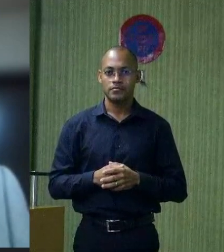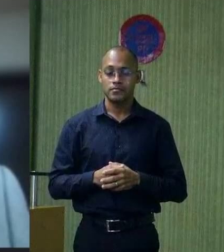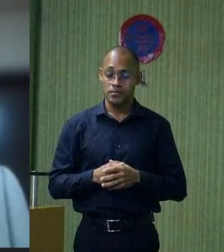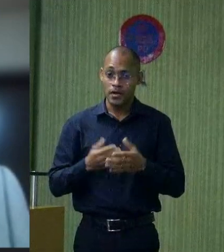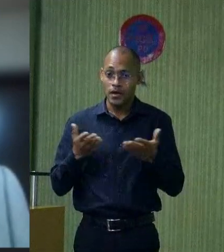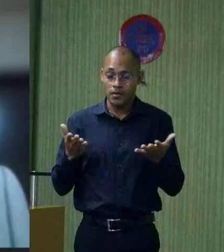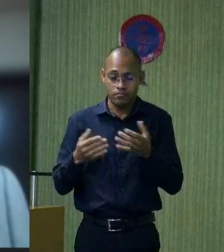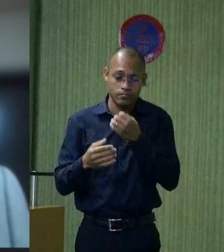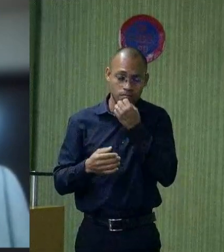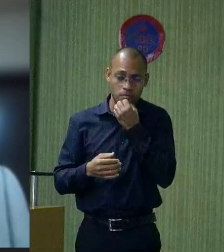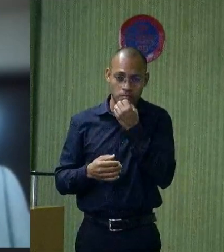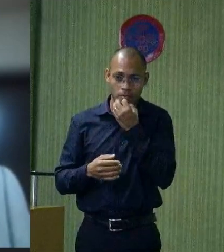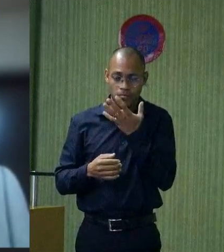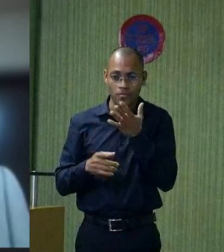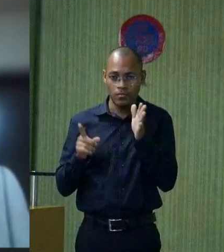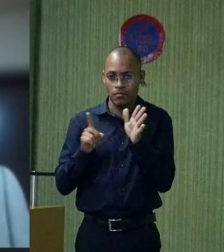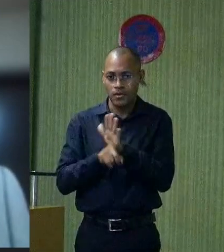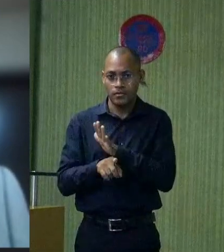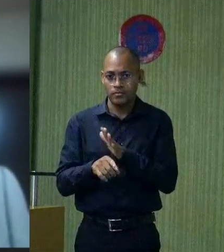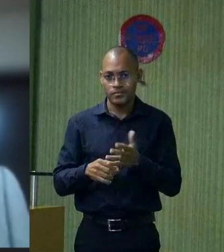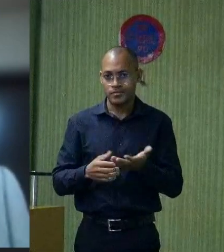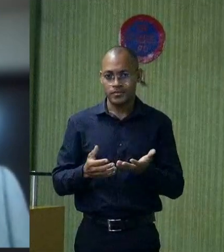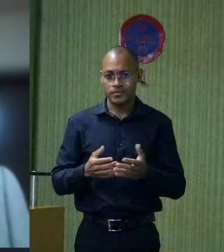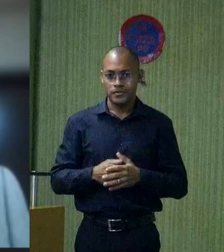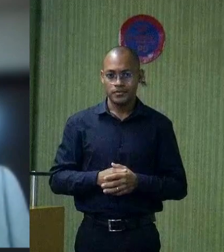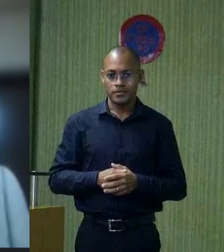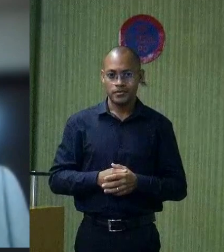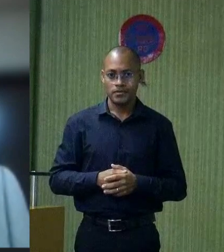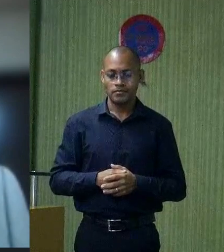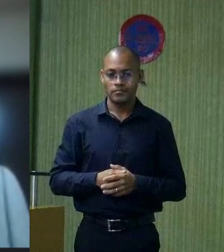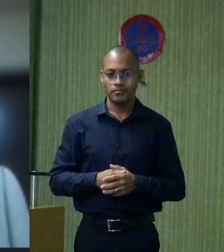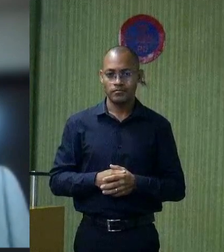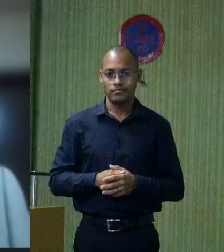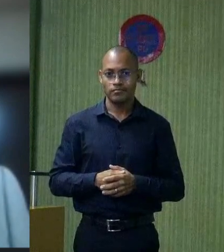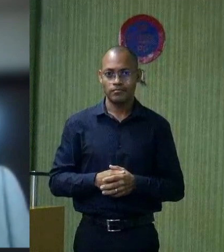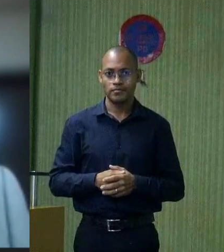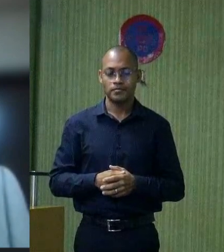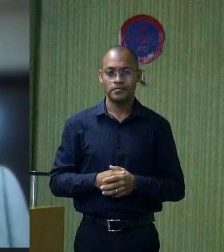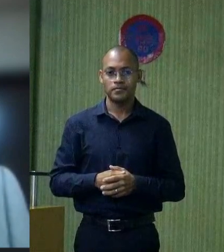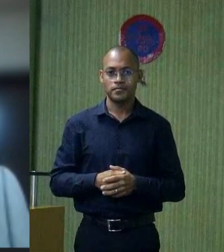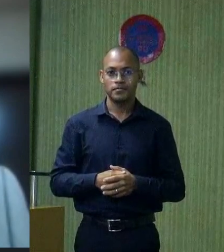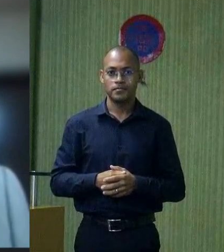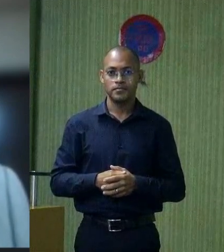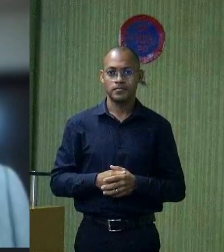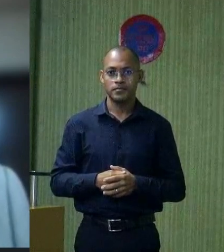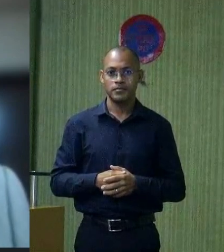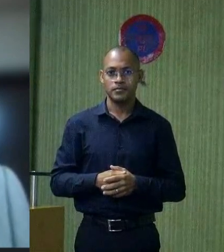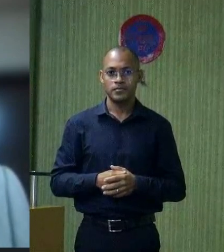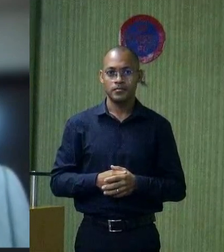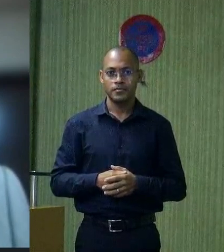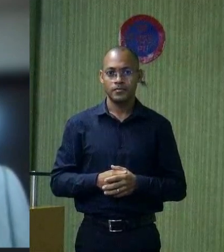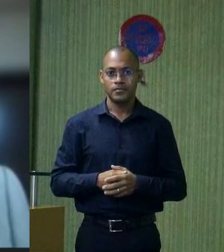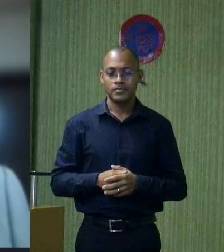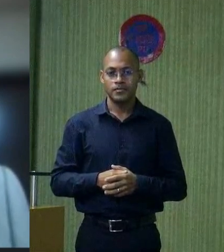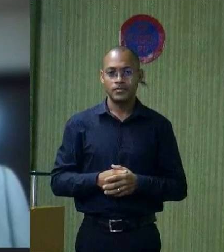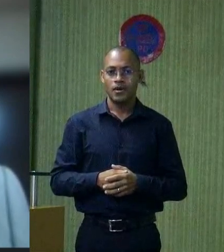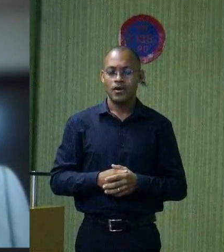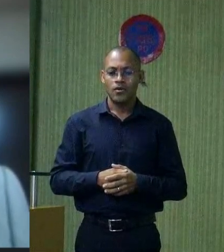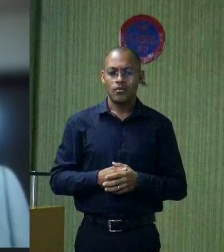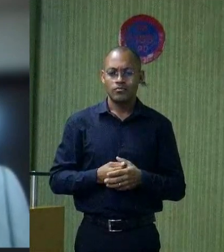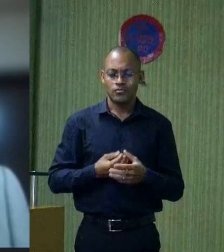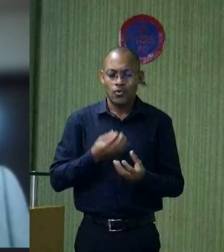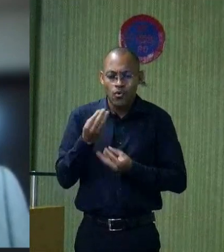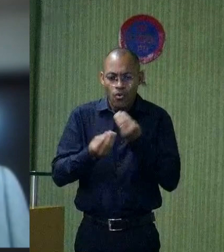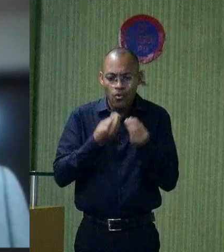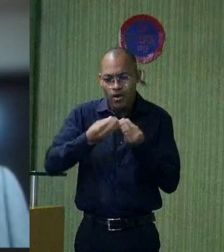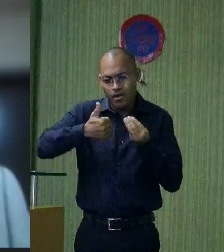boa pergunta não não existe até onde eu conheço n momento eh no âmbito do Sistema Nacional de